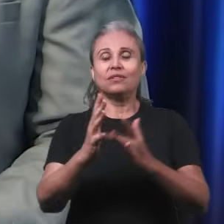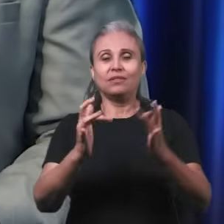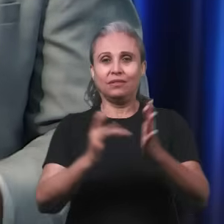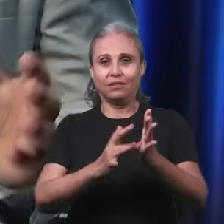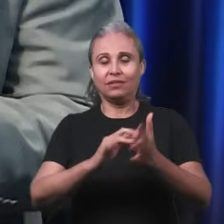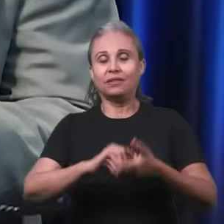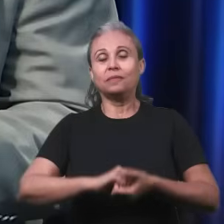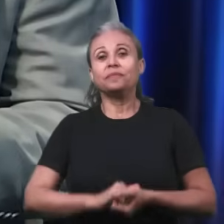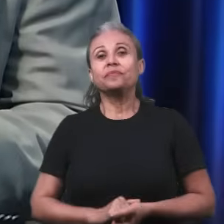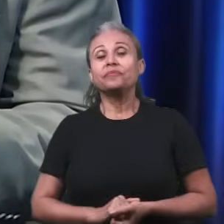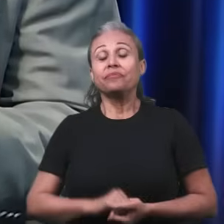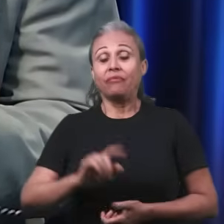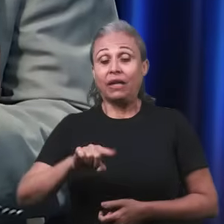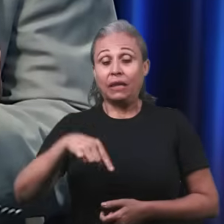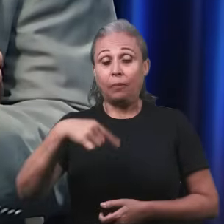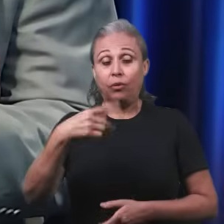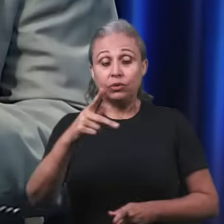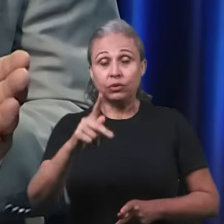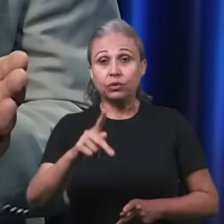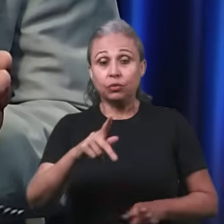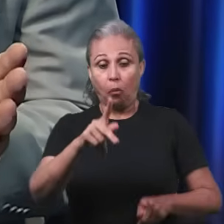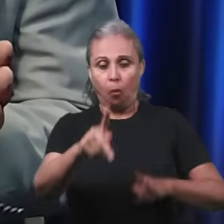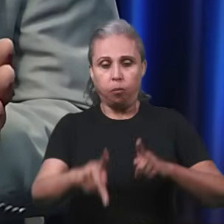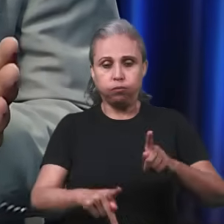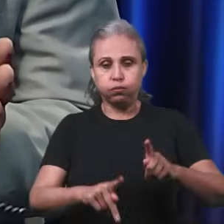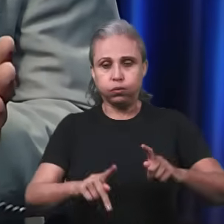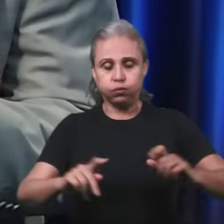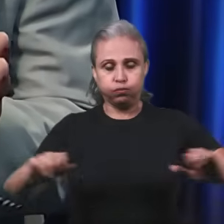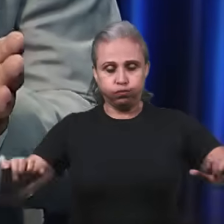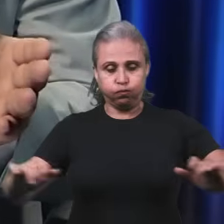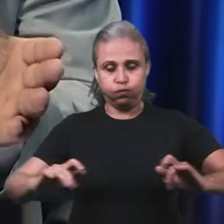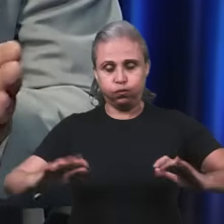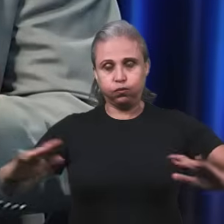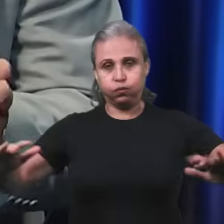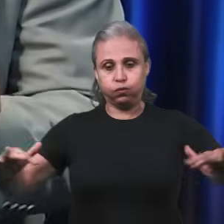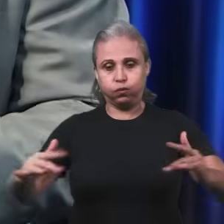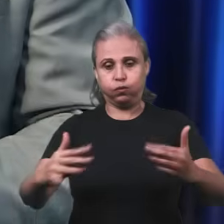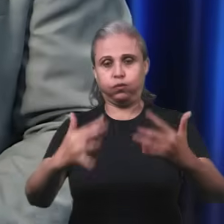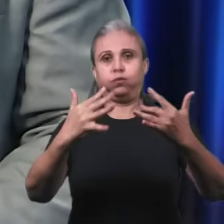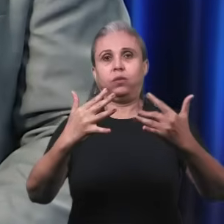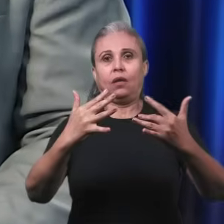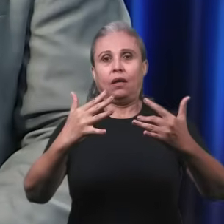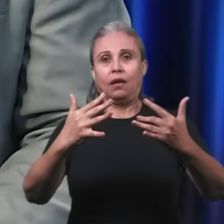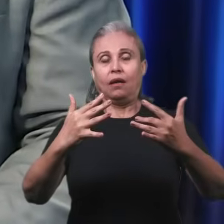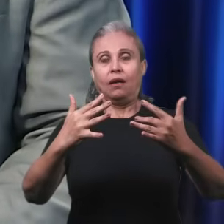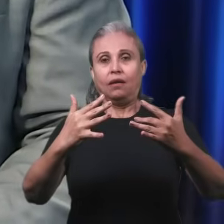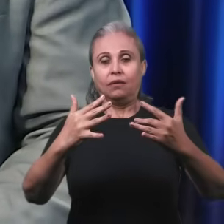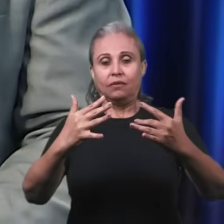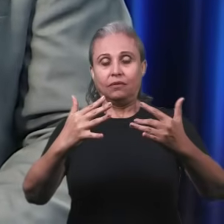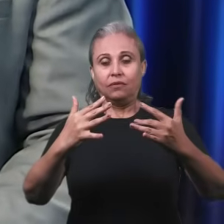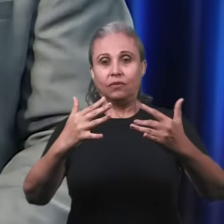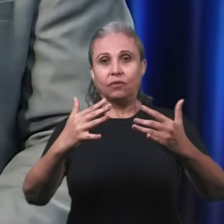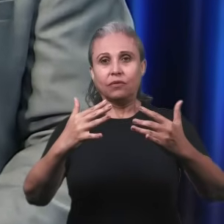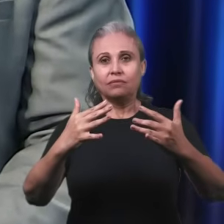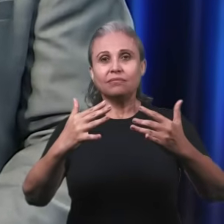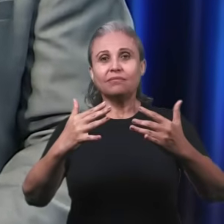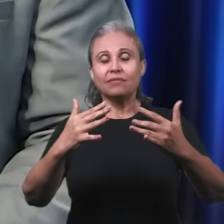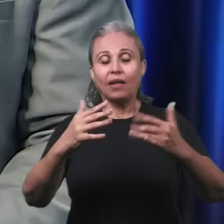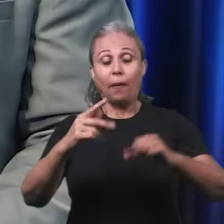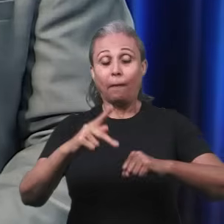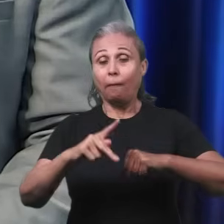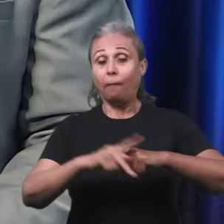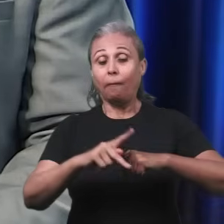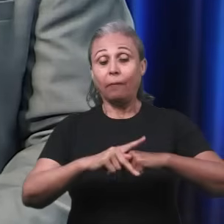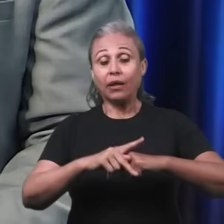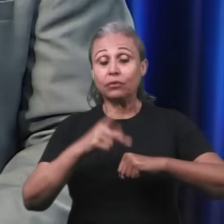depois, quando a multidão se acercou de Pedro, João e do coxo, né? E aí Pedro